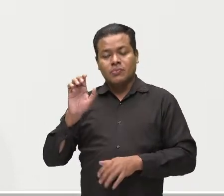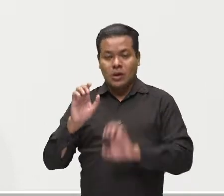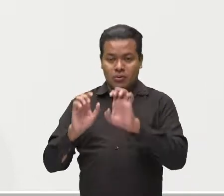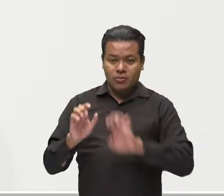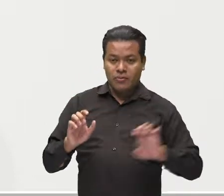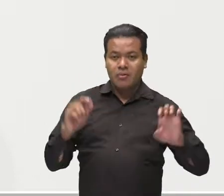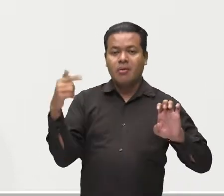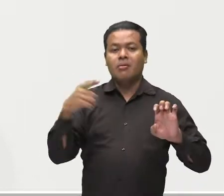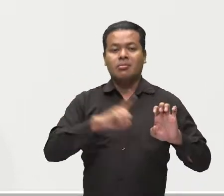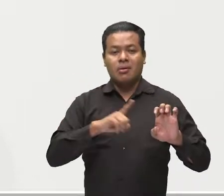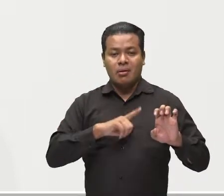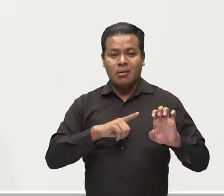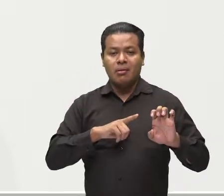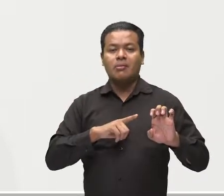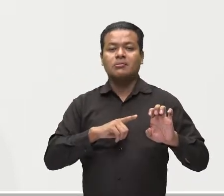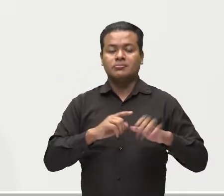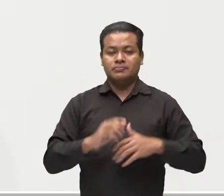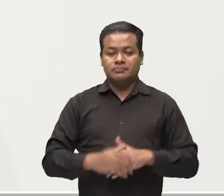esquerdo,